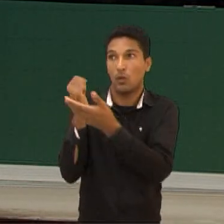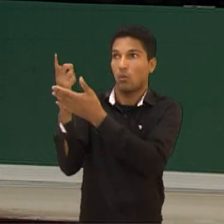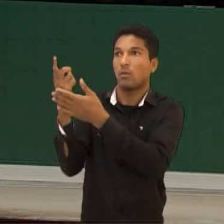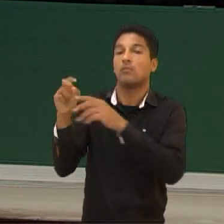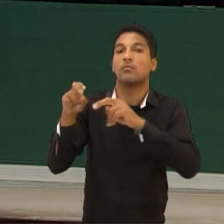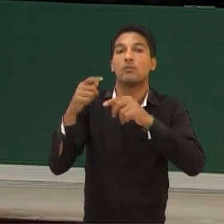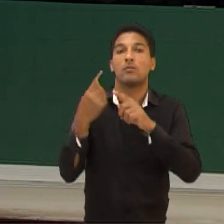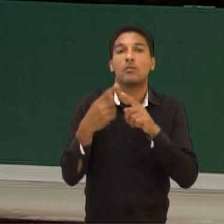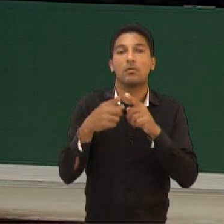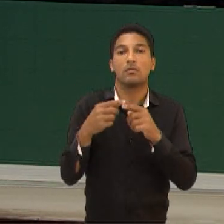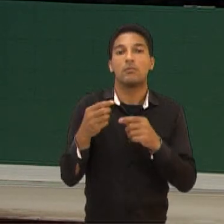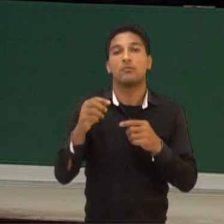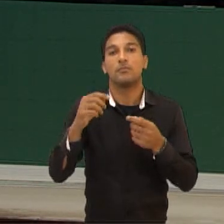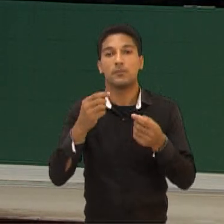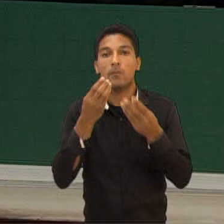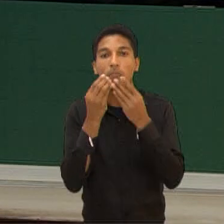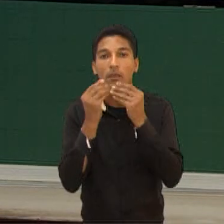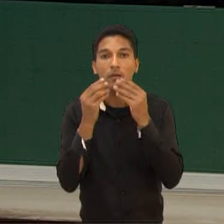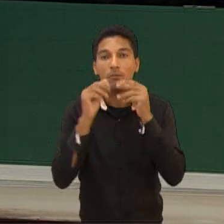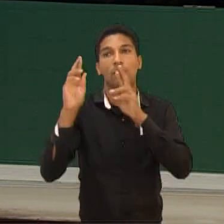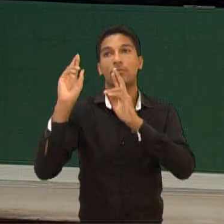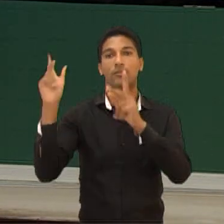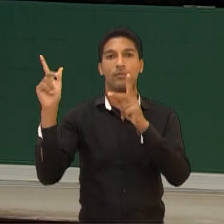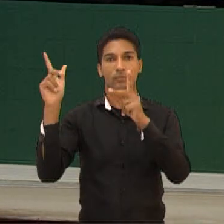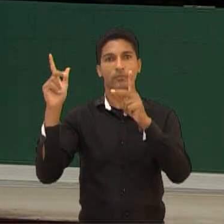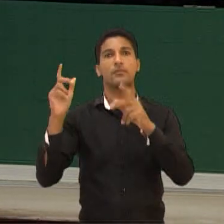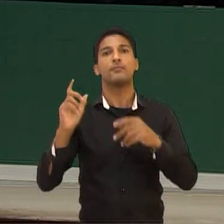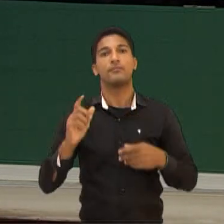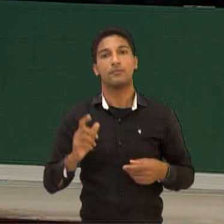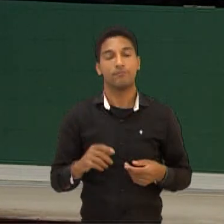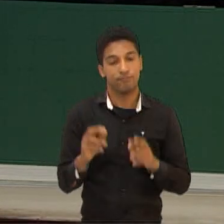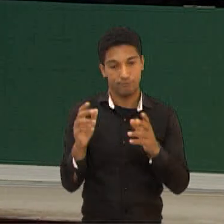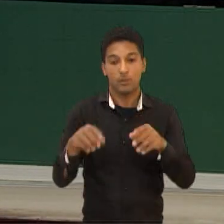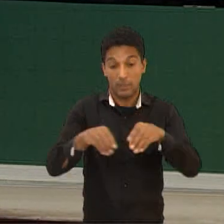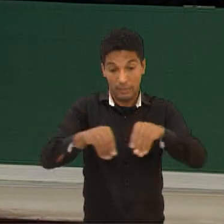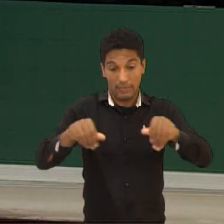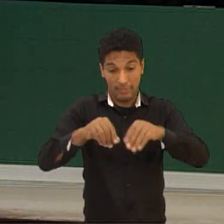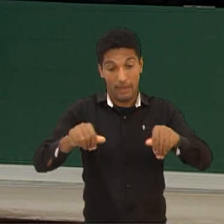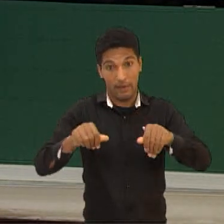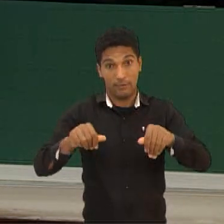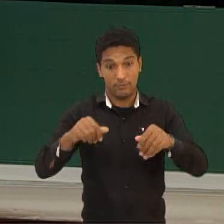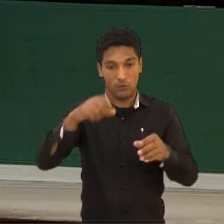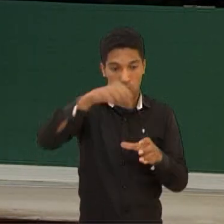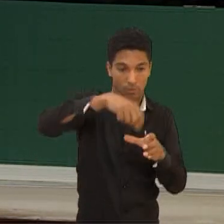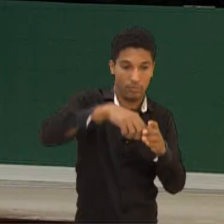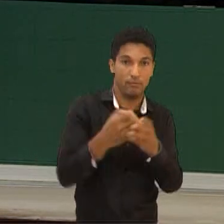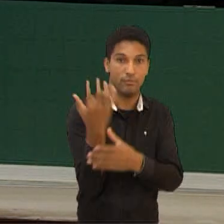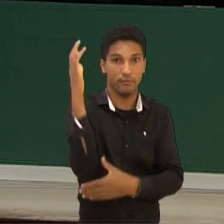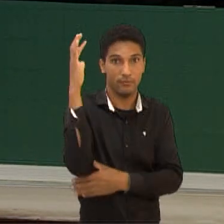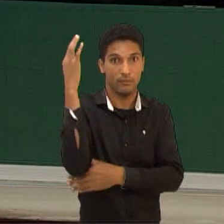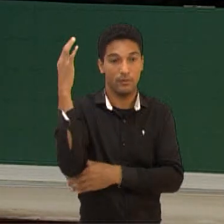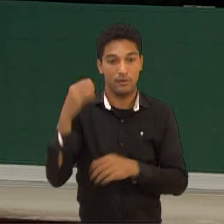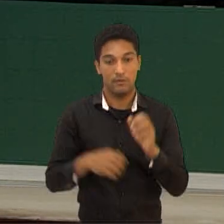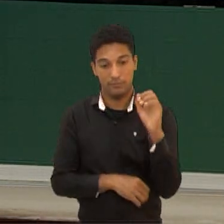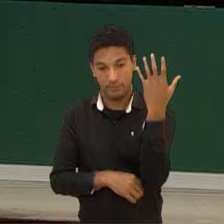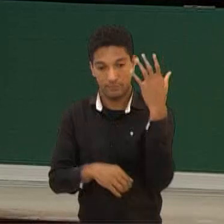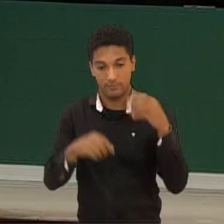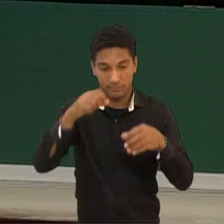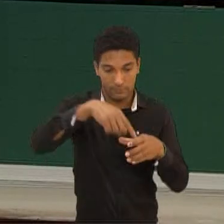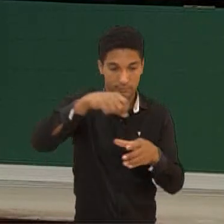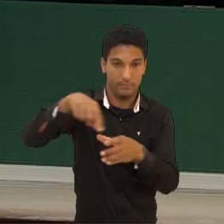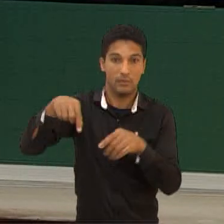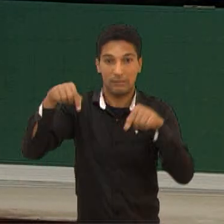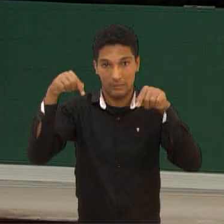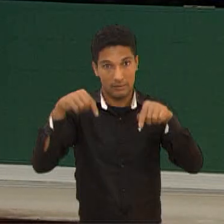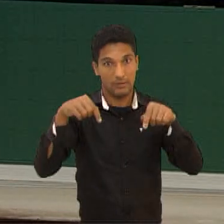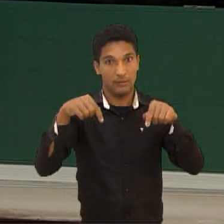sabor dos elementos que compõem o solo, que é feito o plantio. No Japão também é muito utilizado